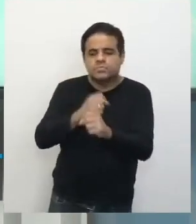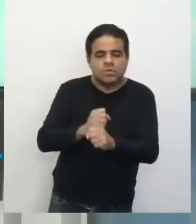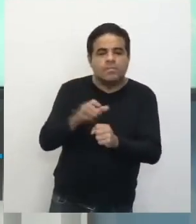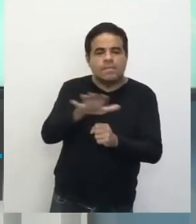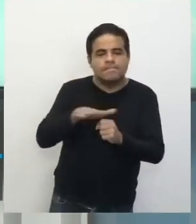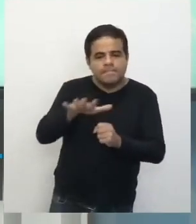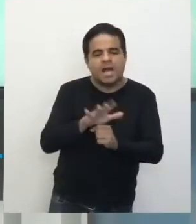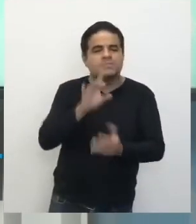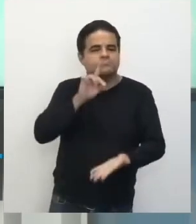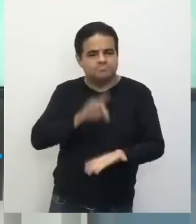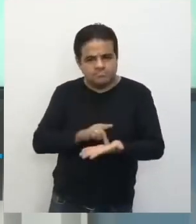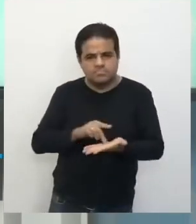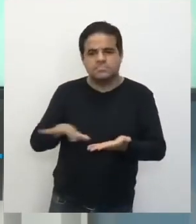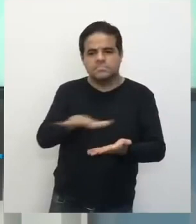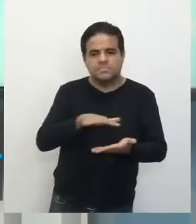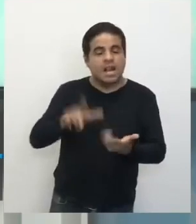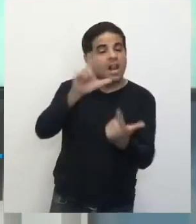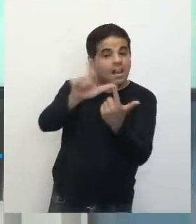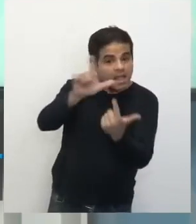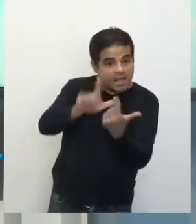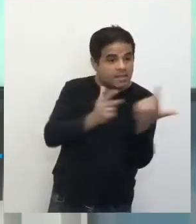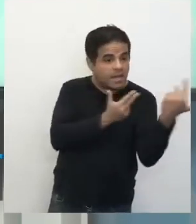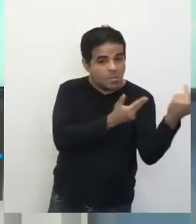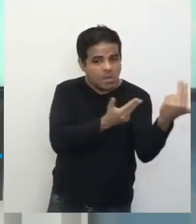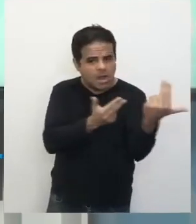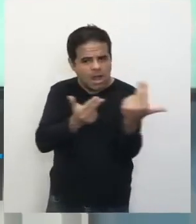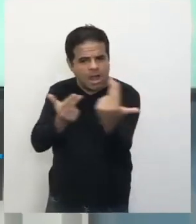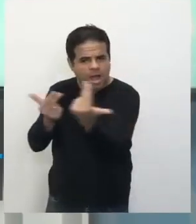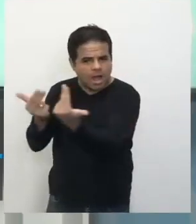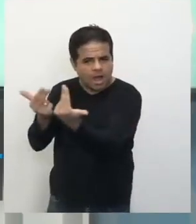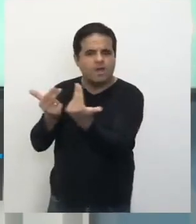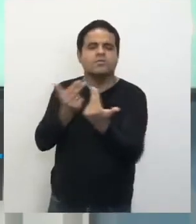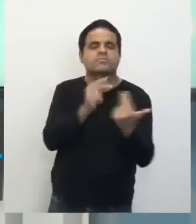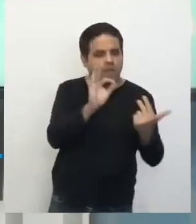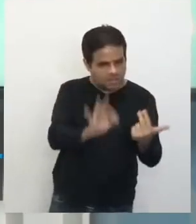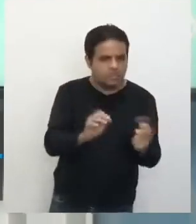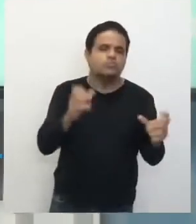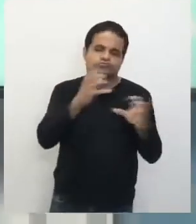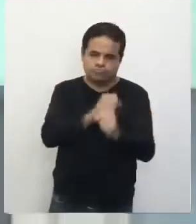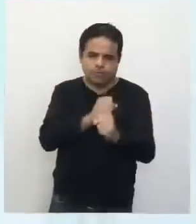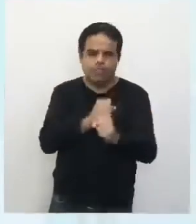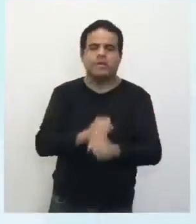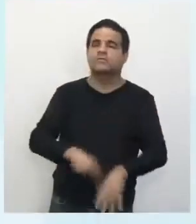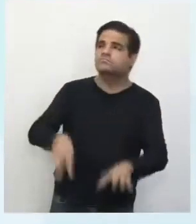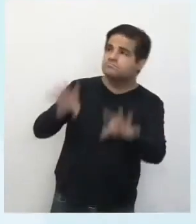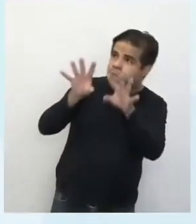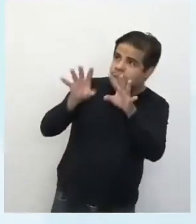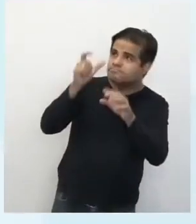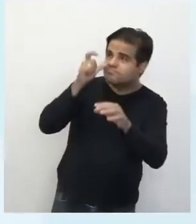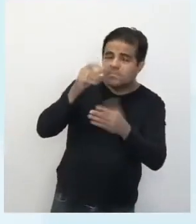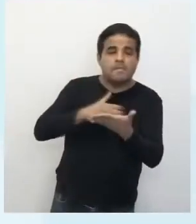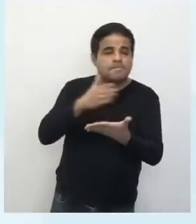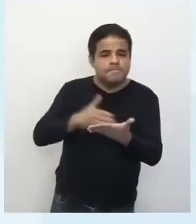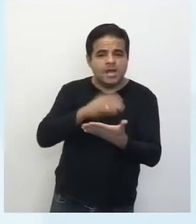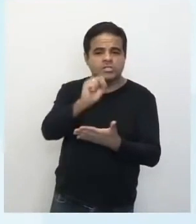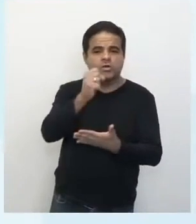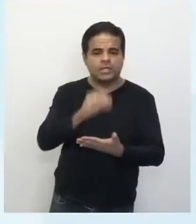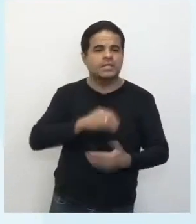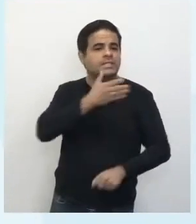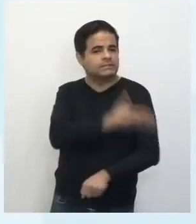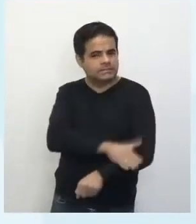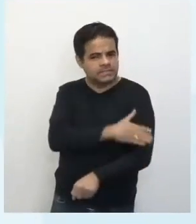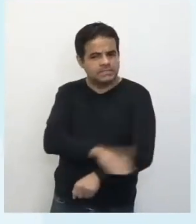parte literal, a parte de letras iguais, que são os termos semelhantes. Então, vamos lá, olho na tela, na página 80,